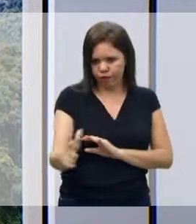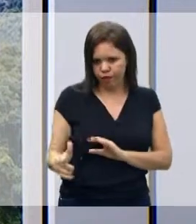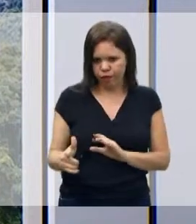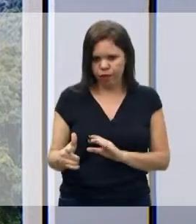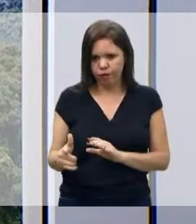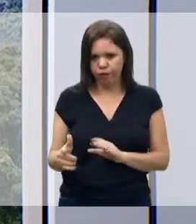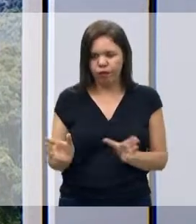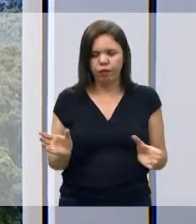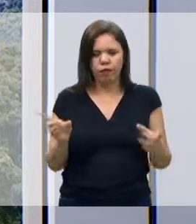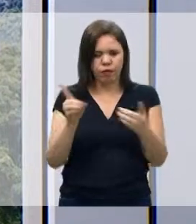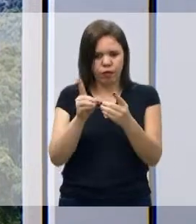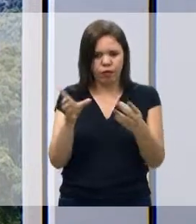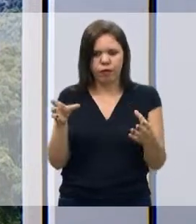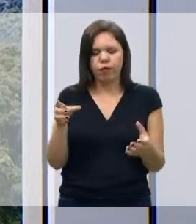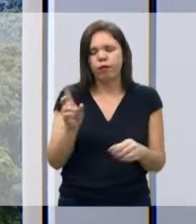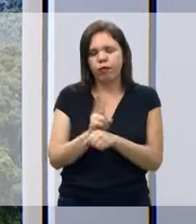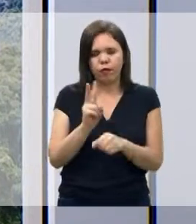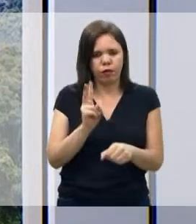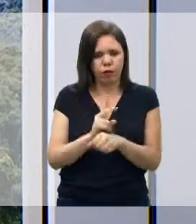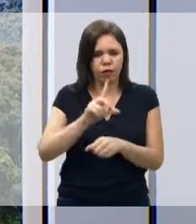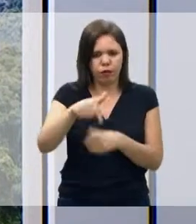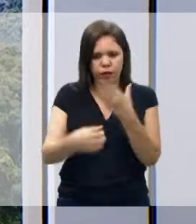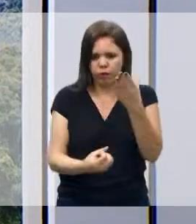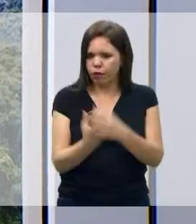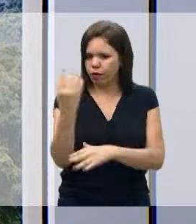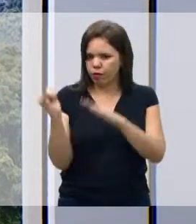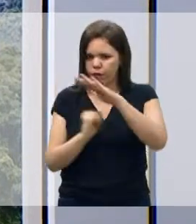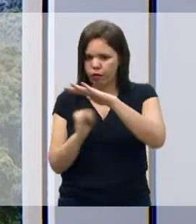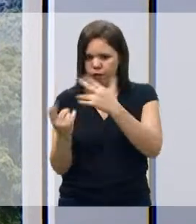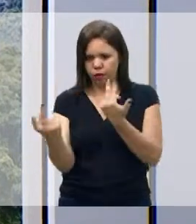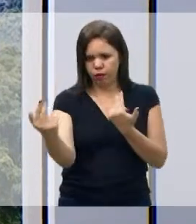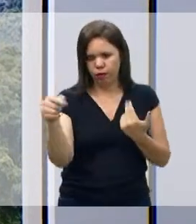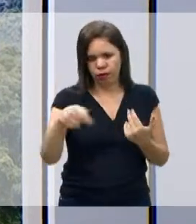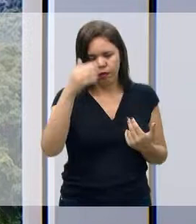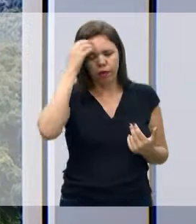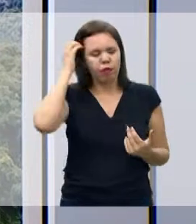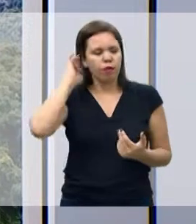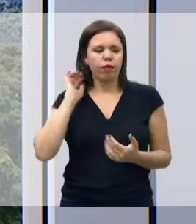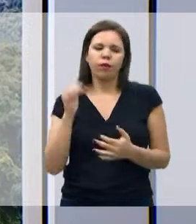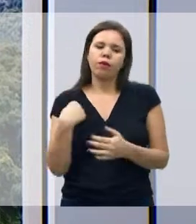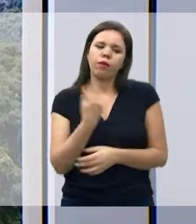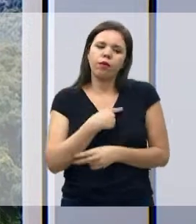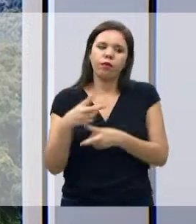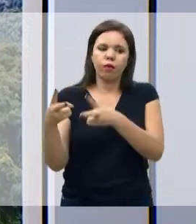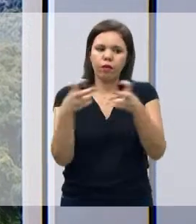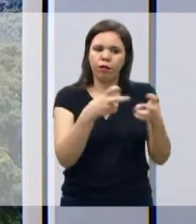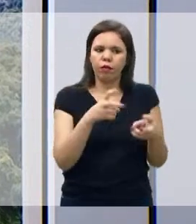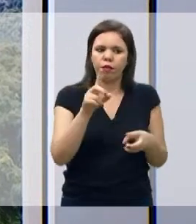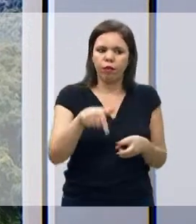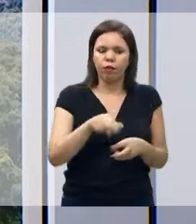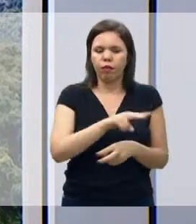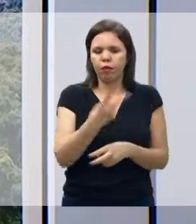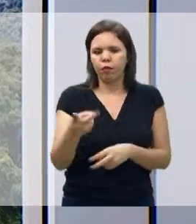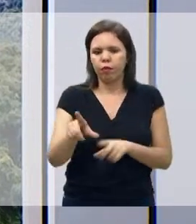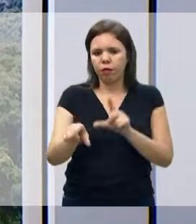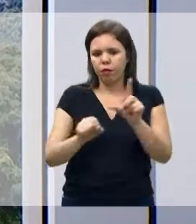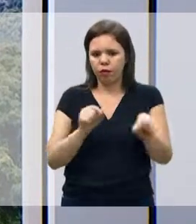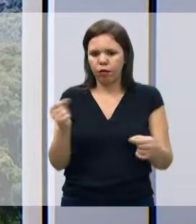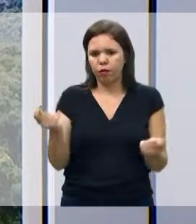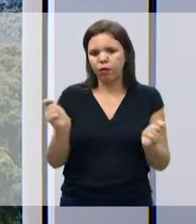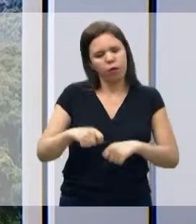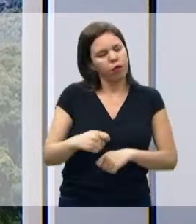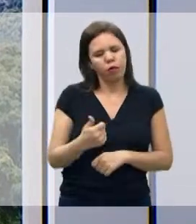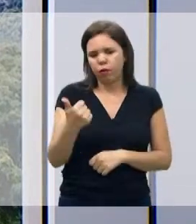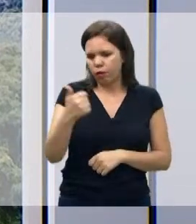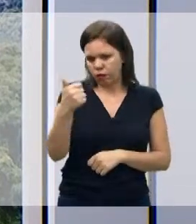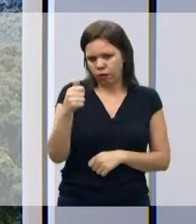de cuidados, ele vai te levar para uma instituição como essa. Então, nós olhamos que é uma alternativa que não deve ser a